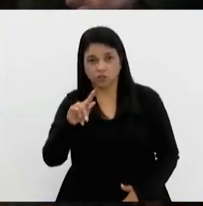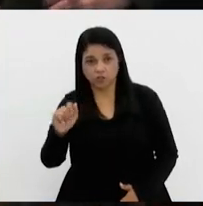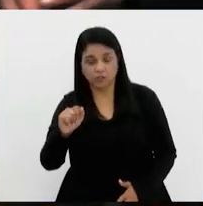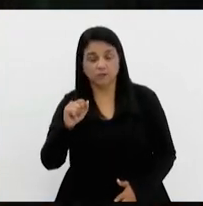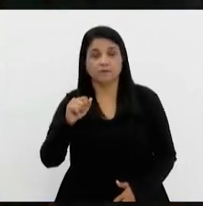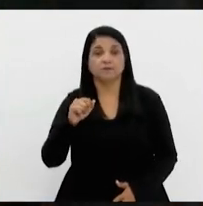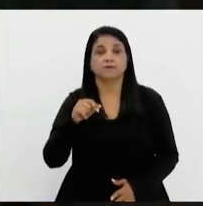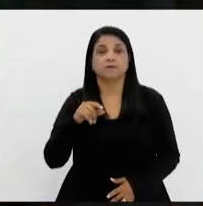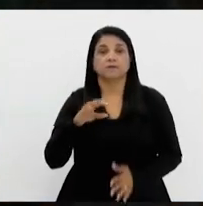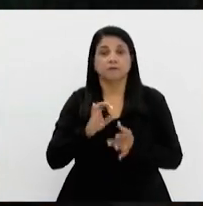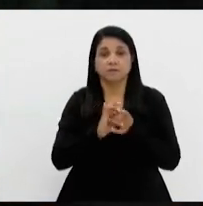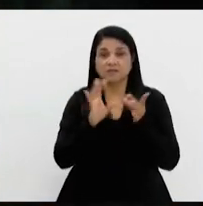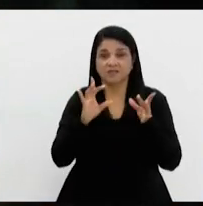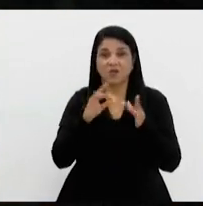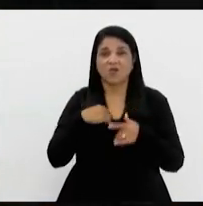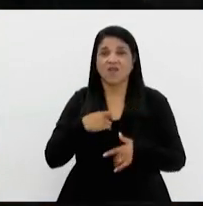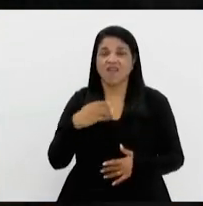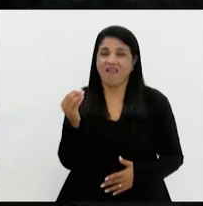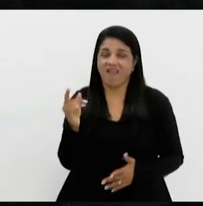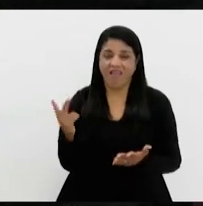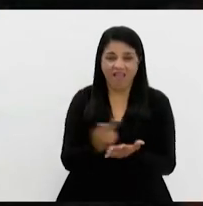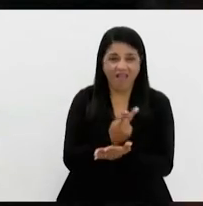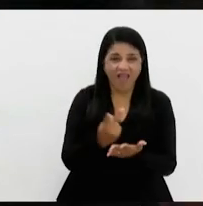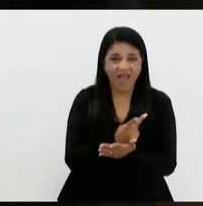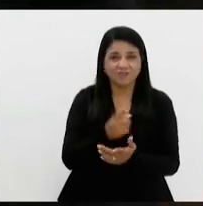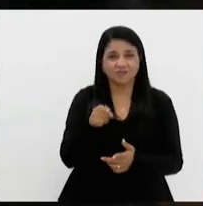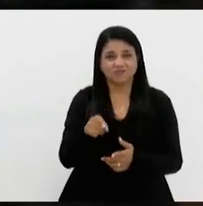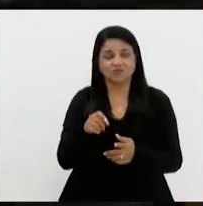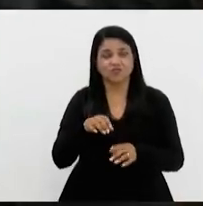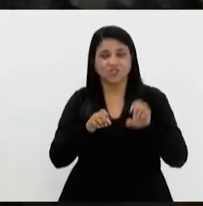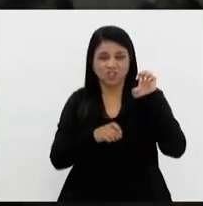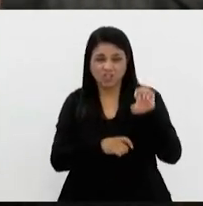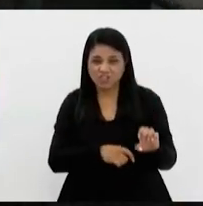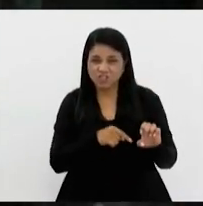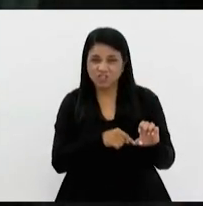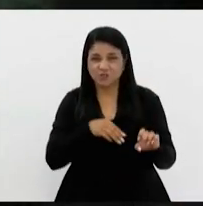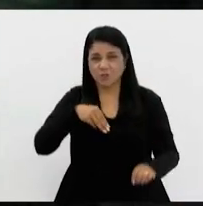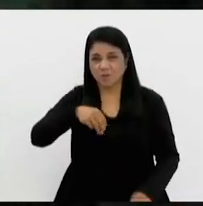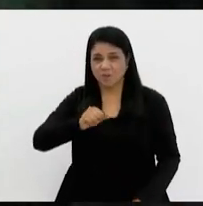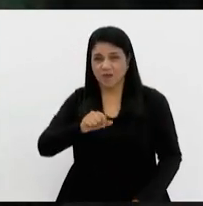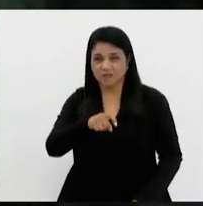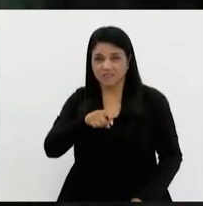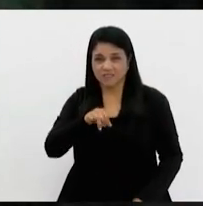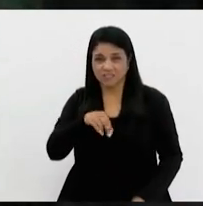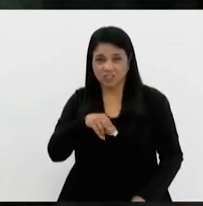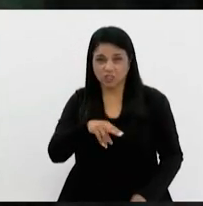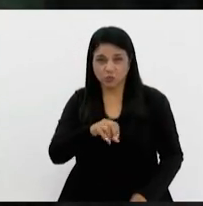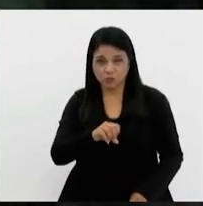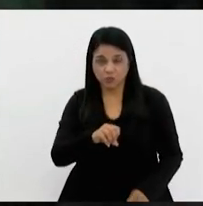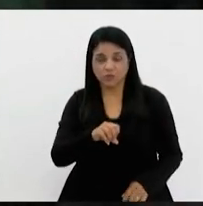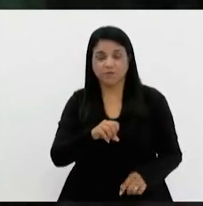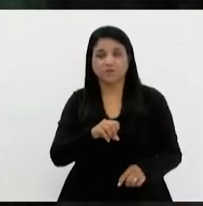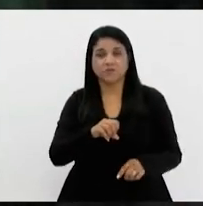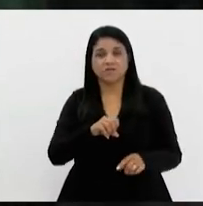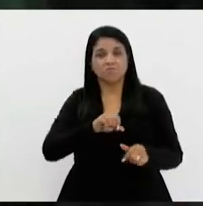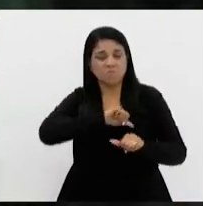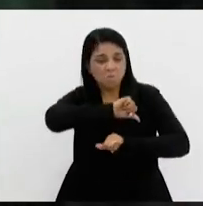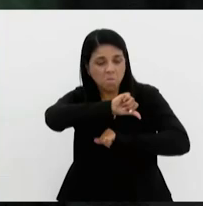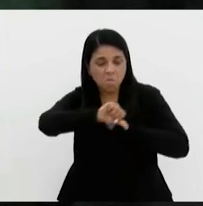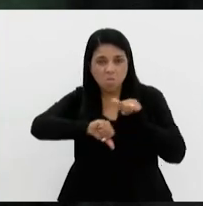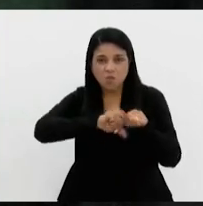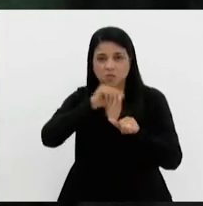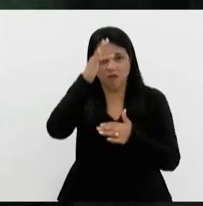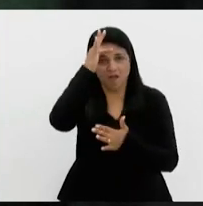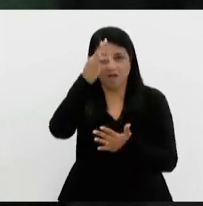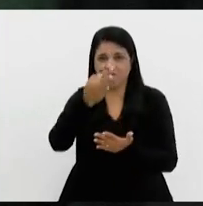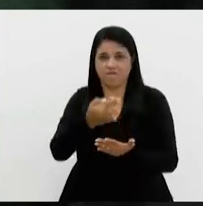da igreja, porque foi levar o esquerdismo, o marxismo, para deturpar completamente toda a fé